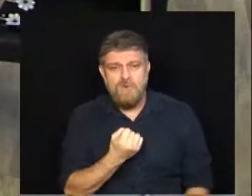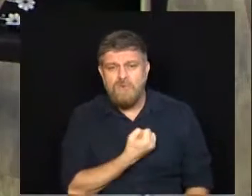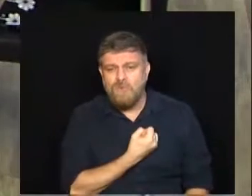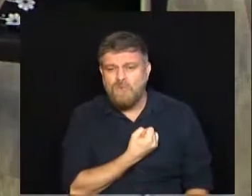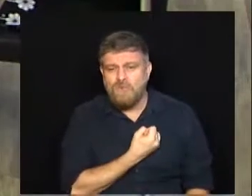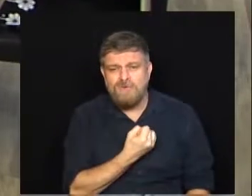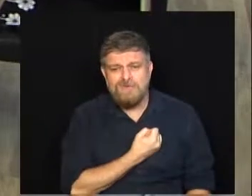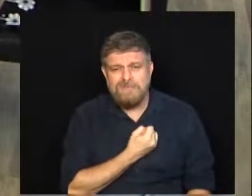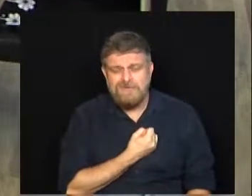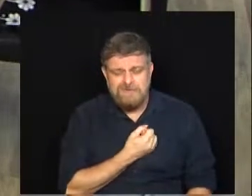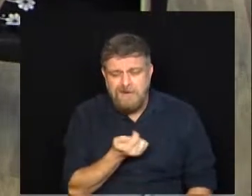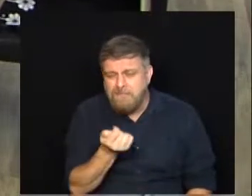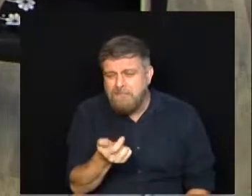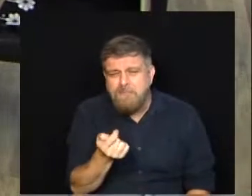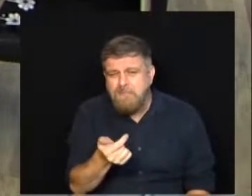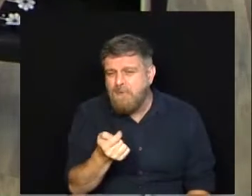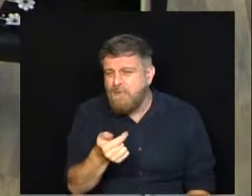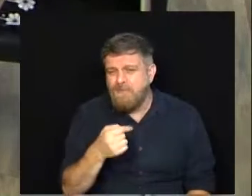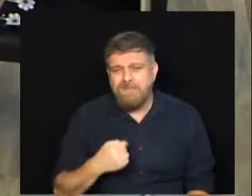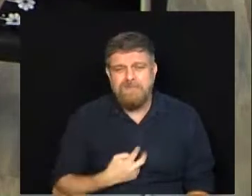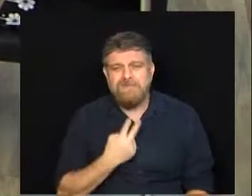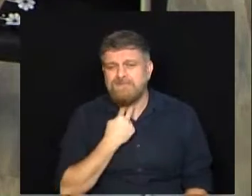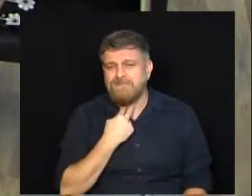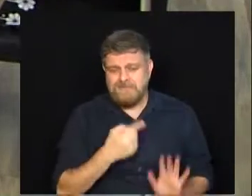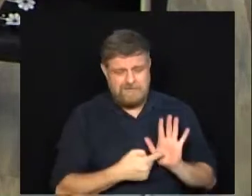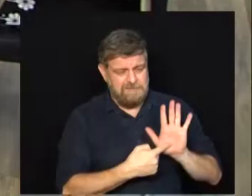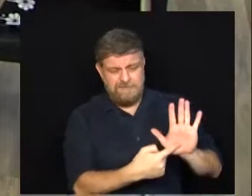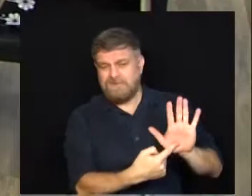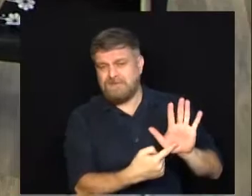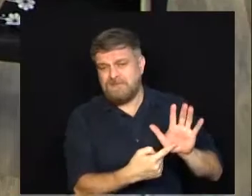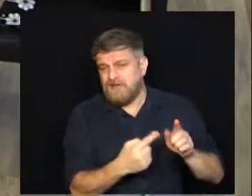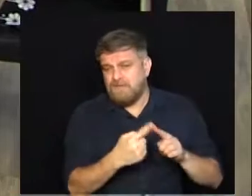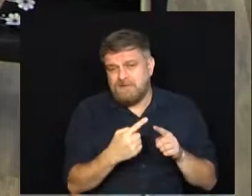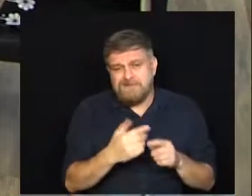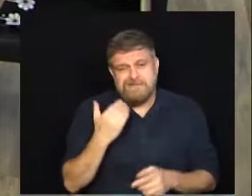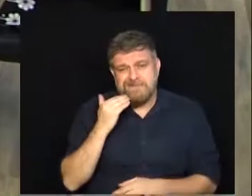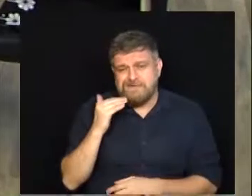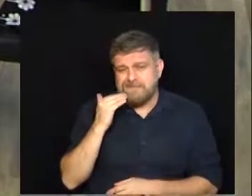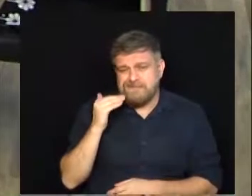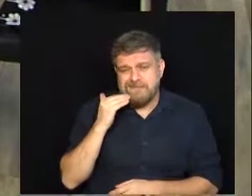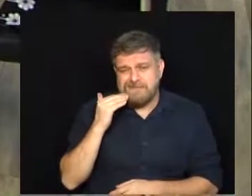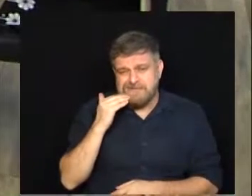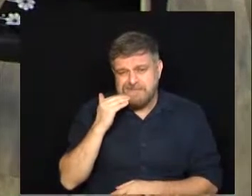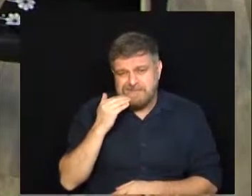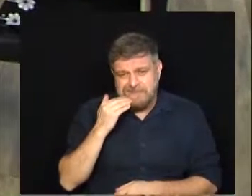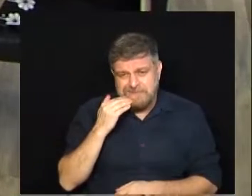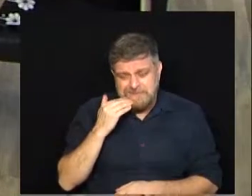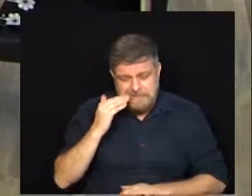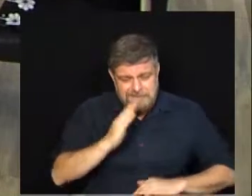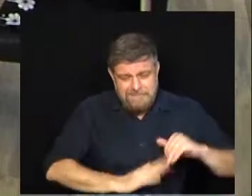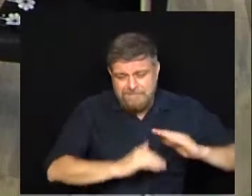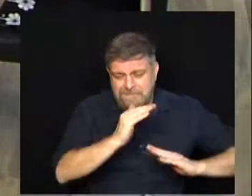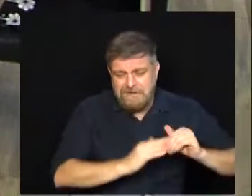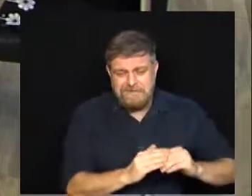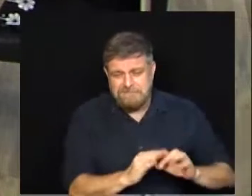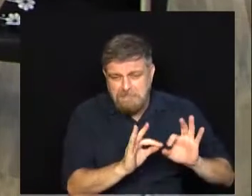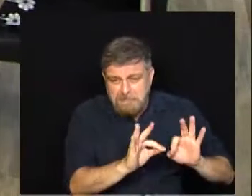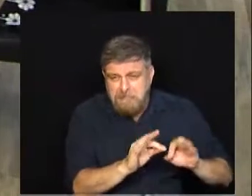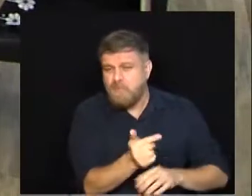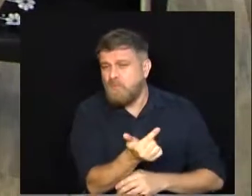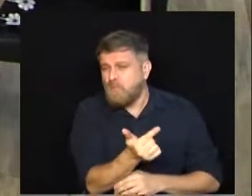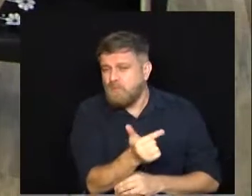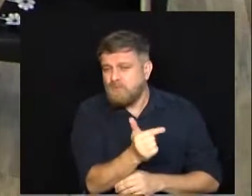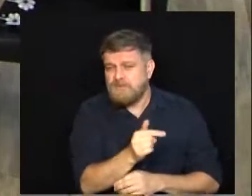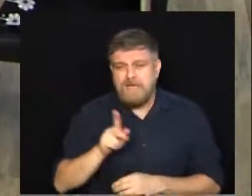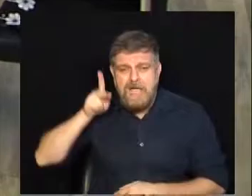muito evasivos, a gente nem está apresentando justamente porque a gente não tem algo consolidado quando a gente fala de